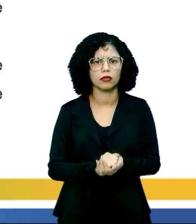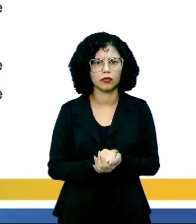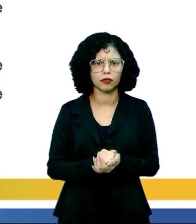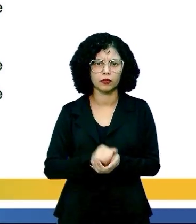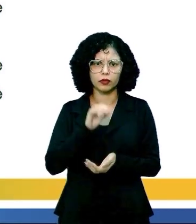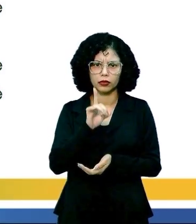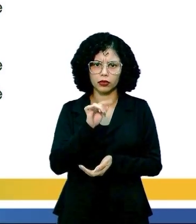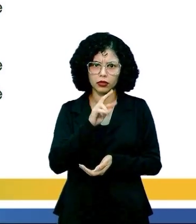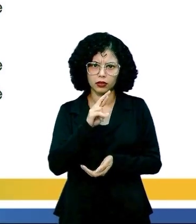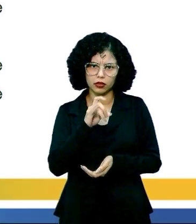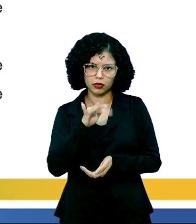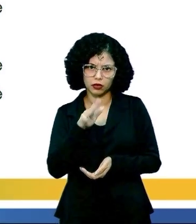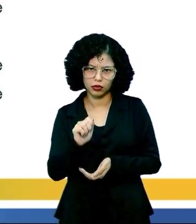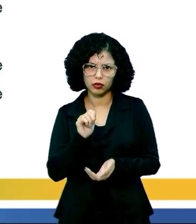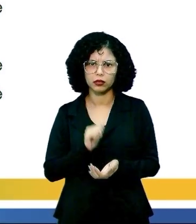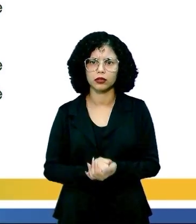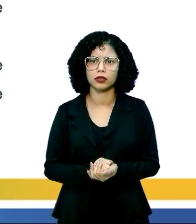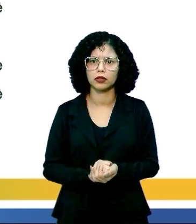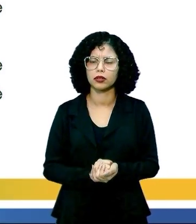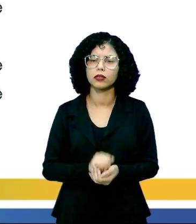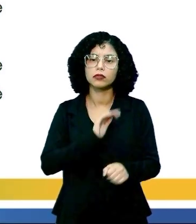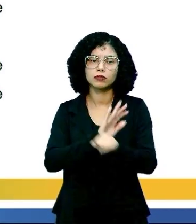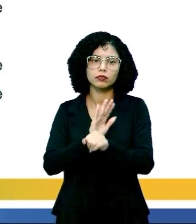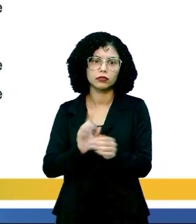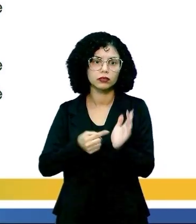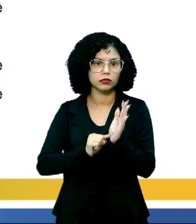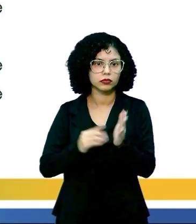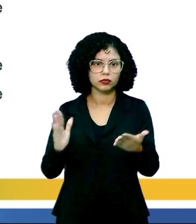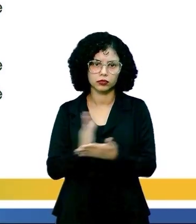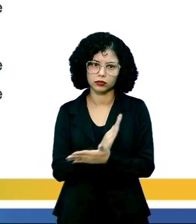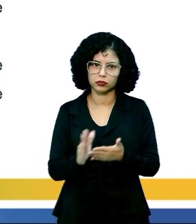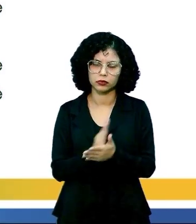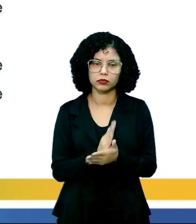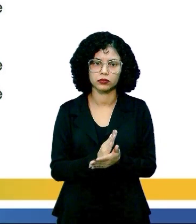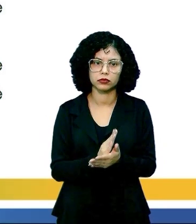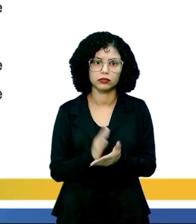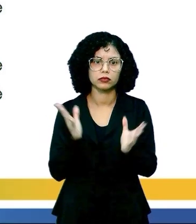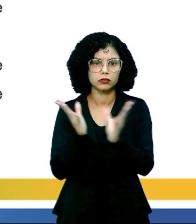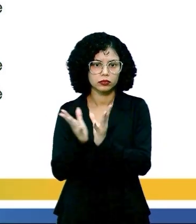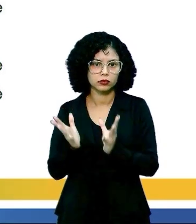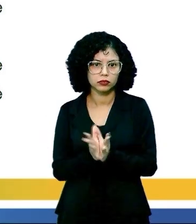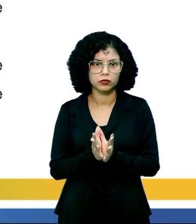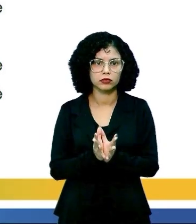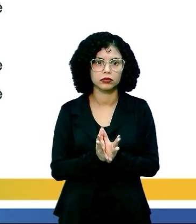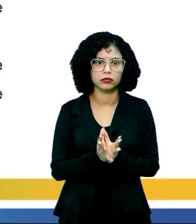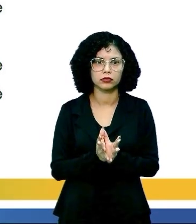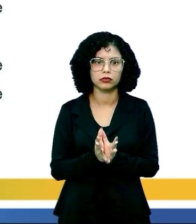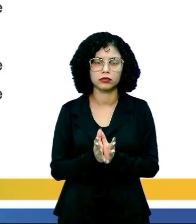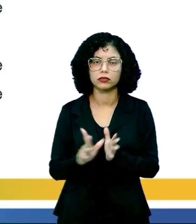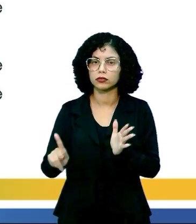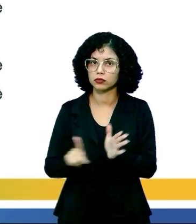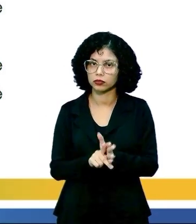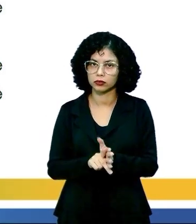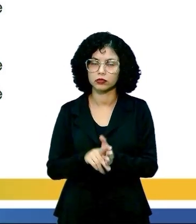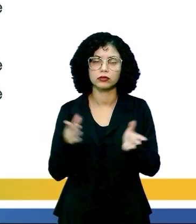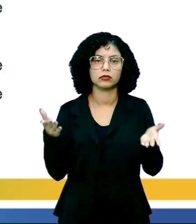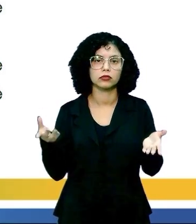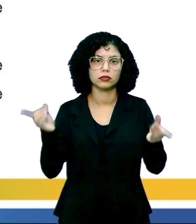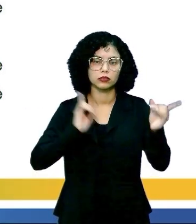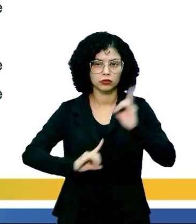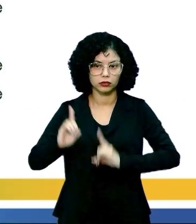compensações simples e desarticuladas que auxiliam pontualmente alguns grupos formados